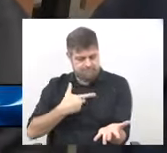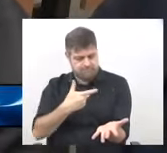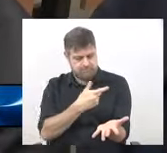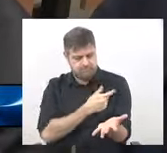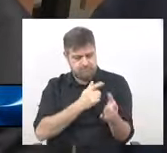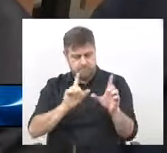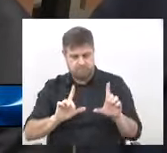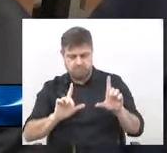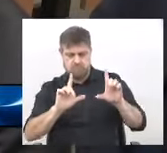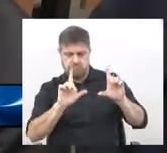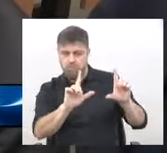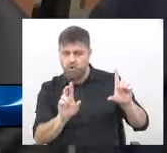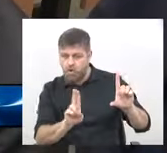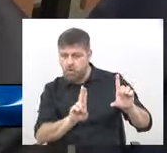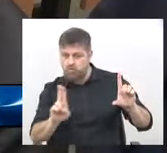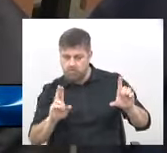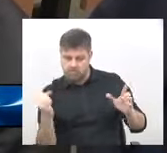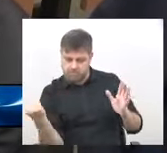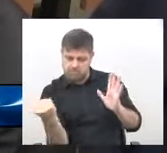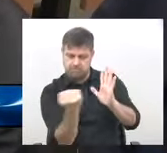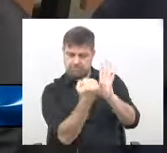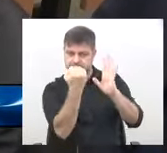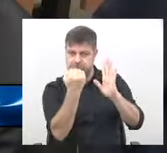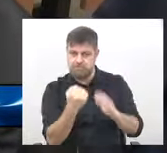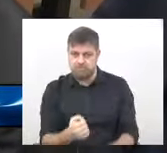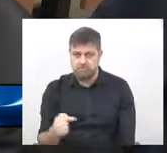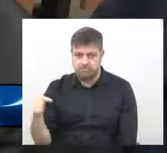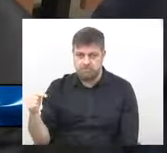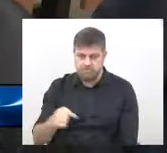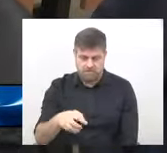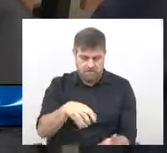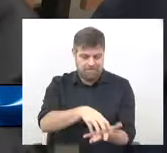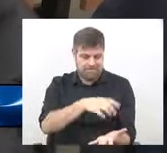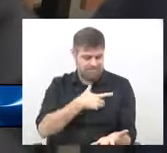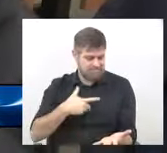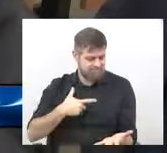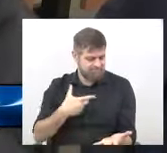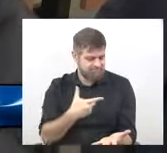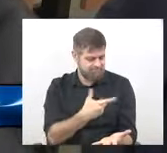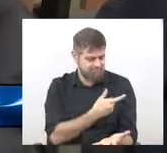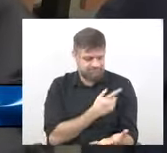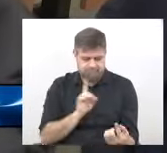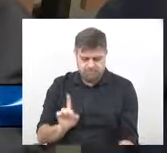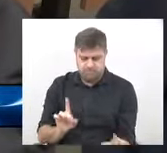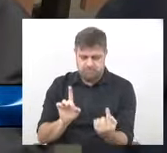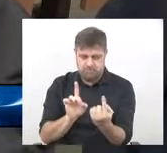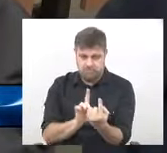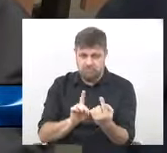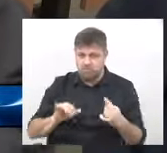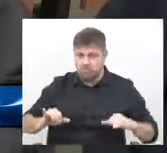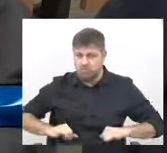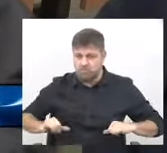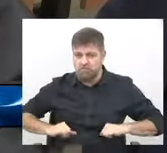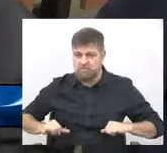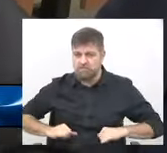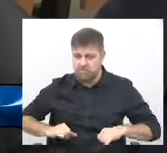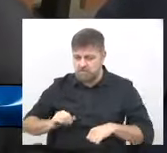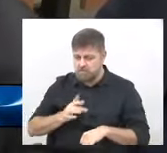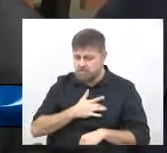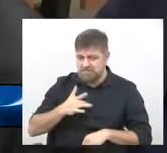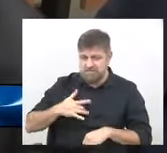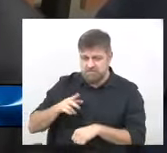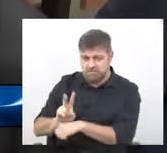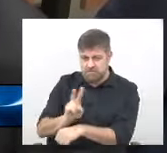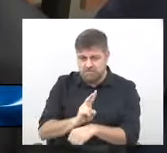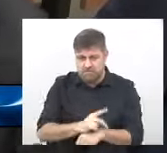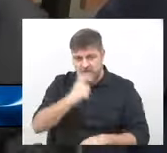certeza, minimizará sofrimentos aos munícipes de Campinas. Fica aqui os cumprimentos da nossa bancada, falo novamente em